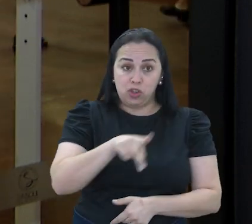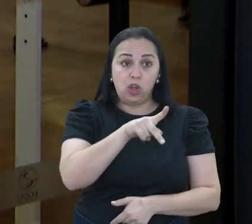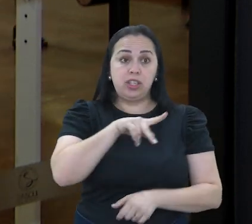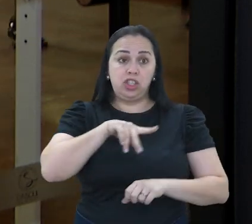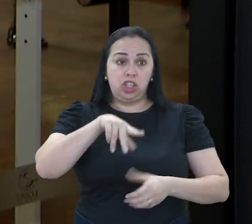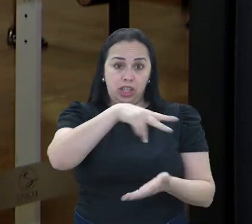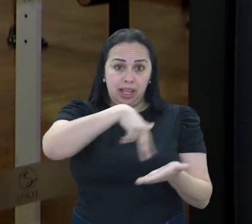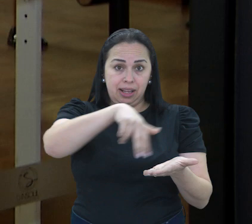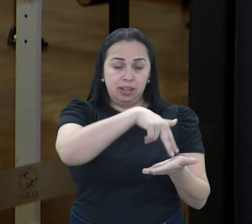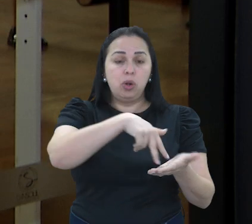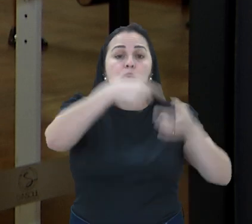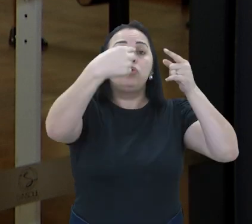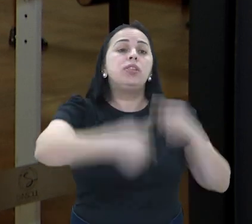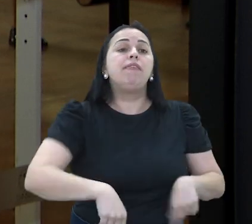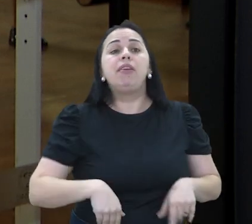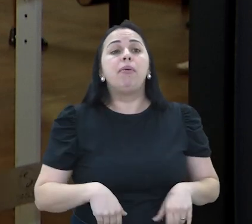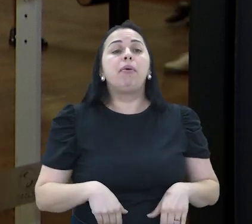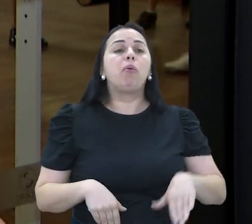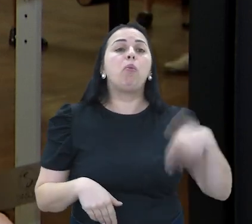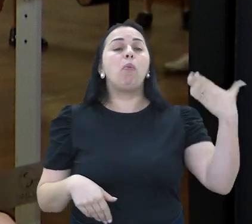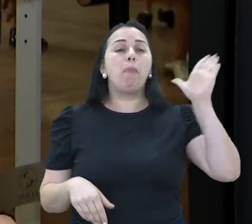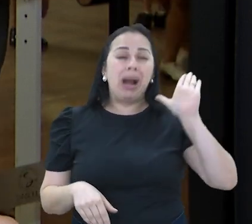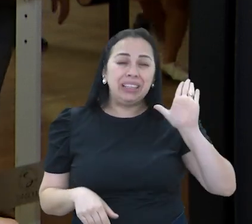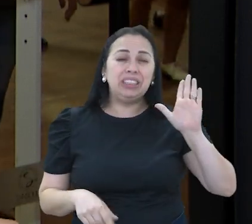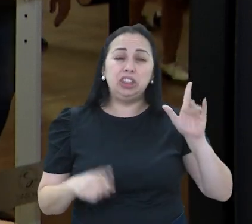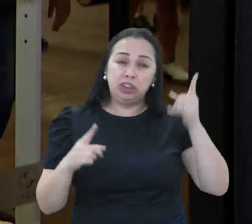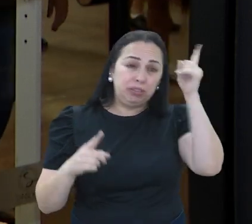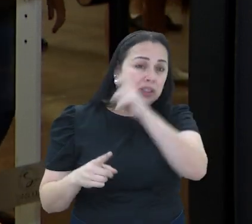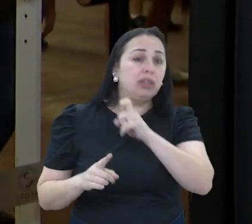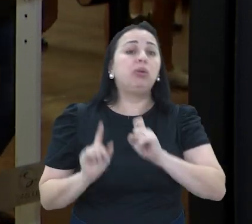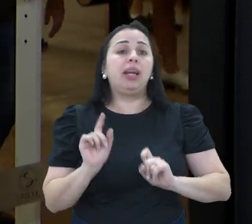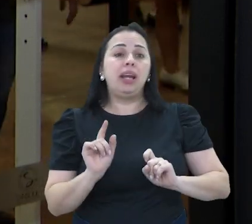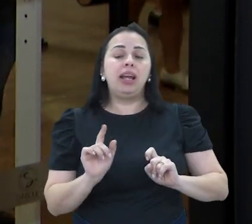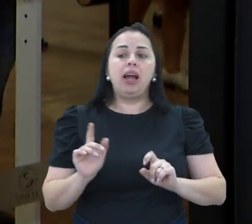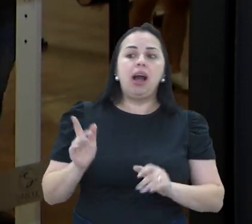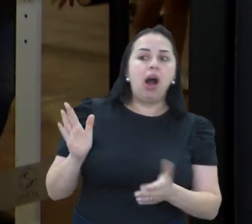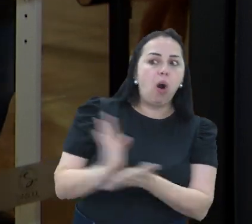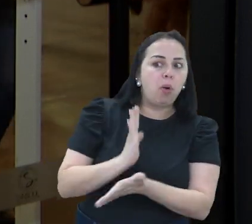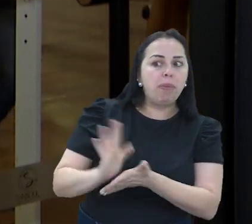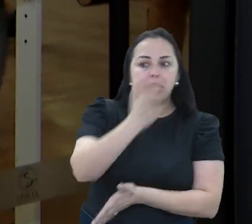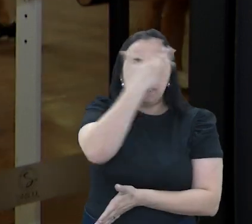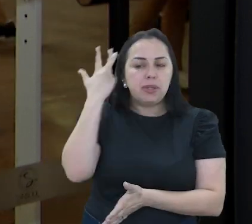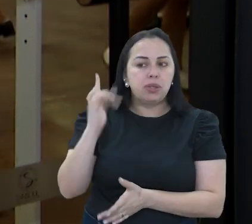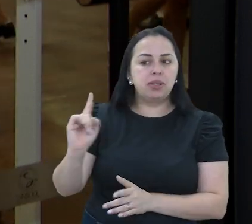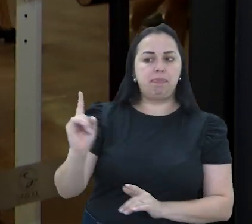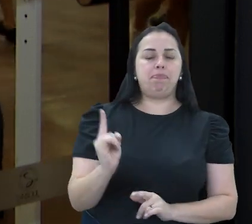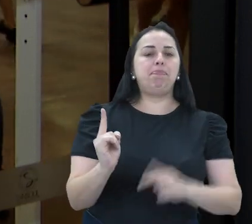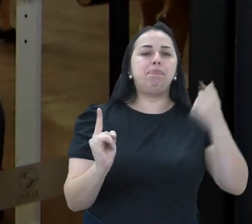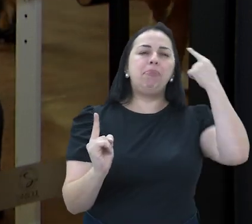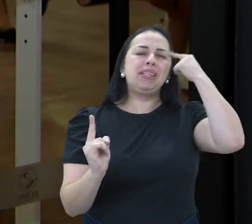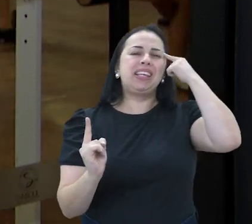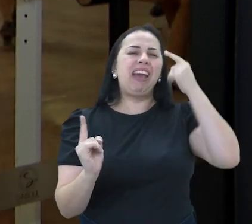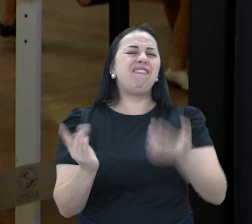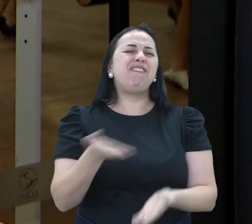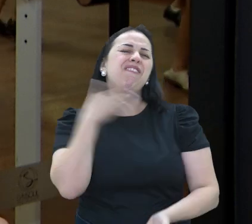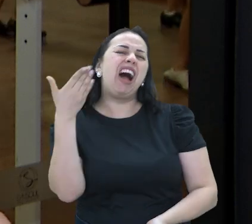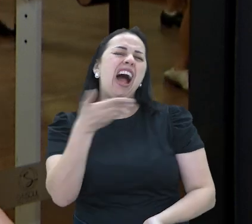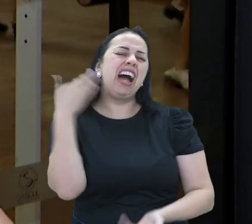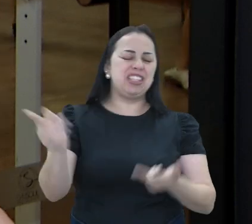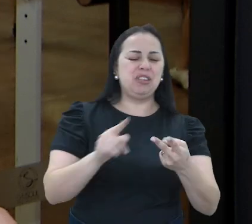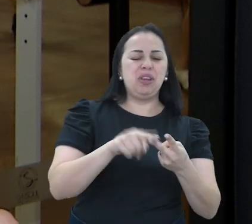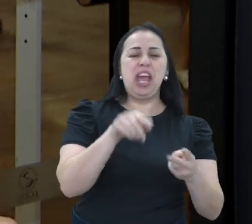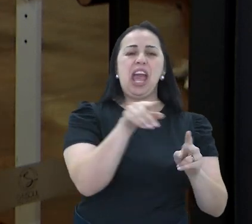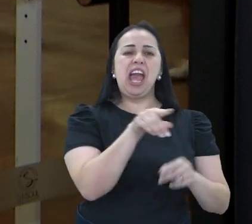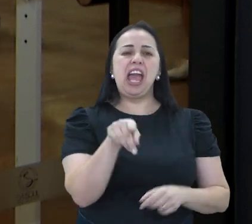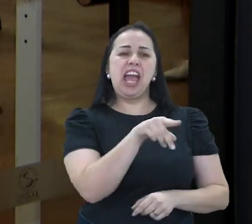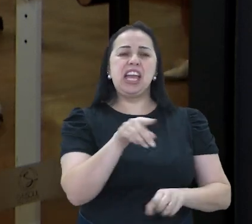dança, um dos maiores desafios é que muitas vezes chegam pessoas que acham que dança é fácil, que dar aula de dança é